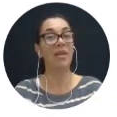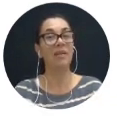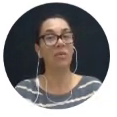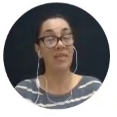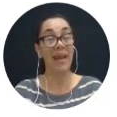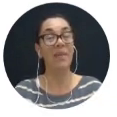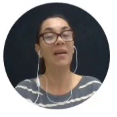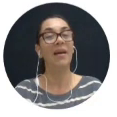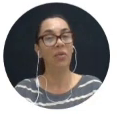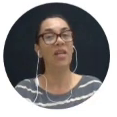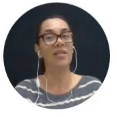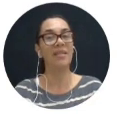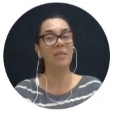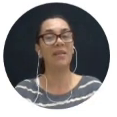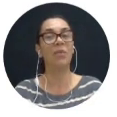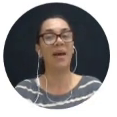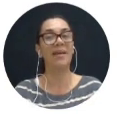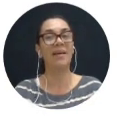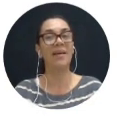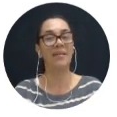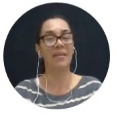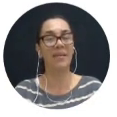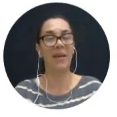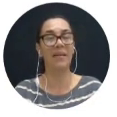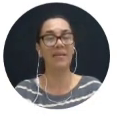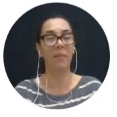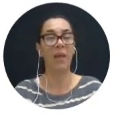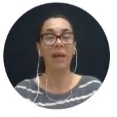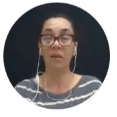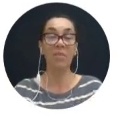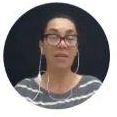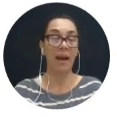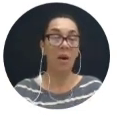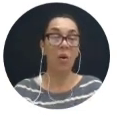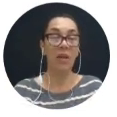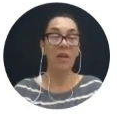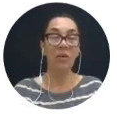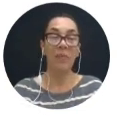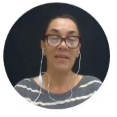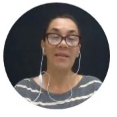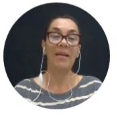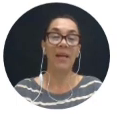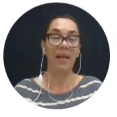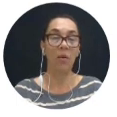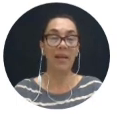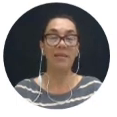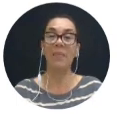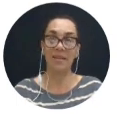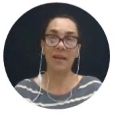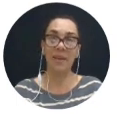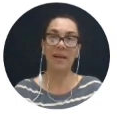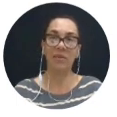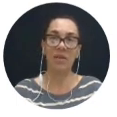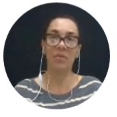SAESB, do SAEB, no que diz respeito a essa questão da segmentação. Então vamos lá. O que o aluno precisa saber